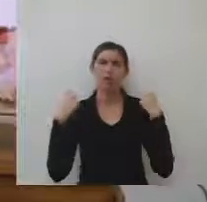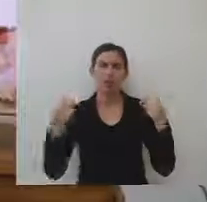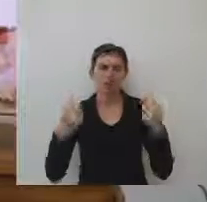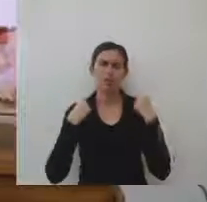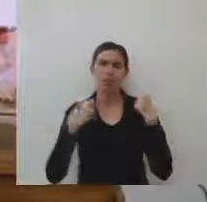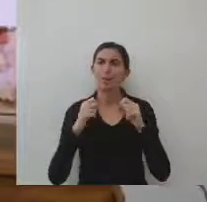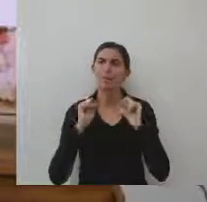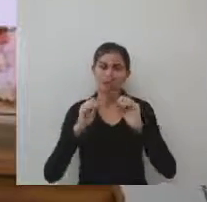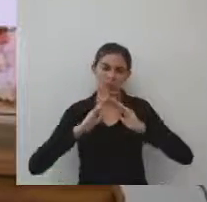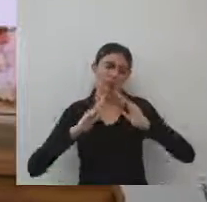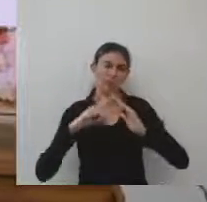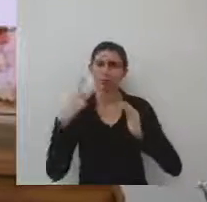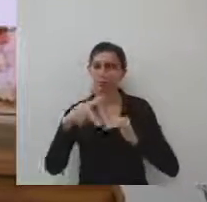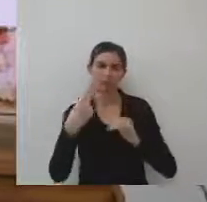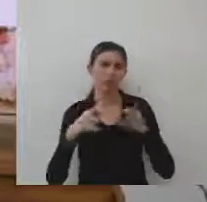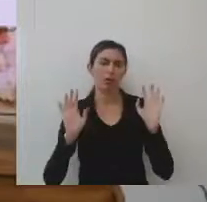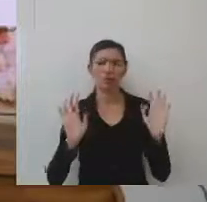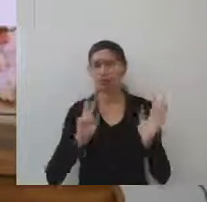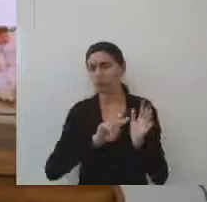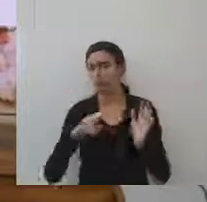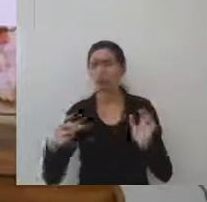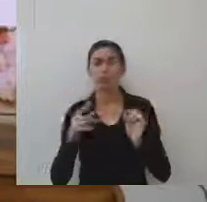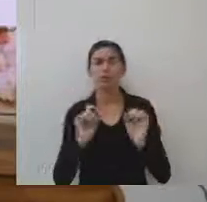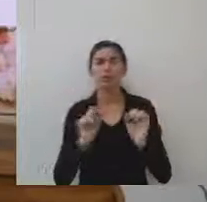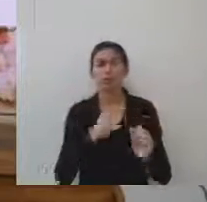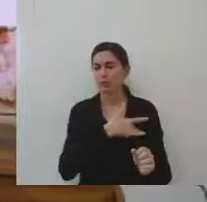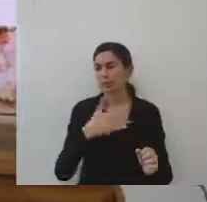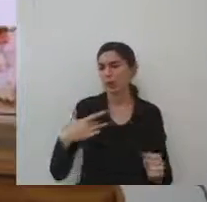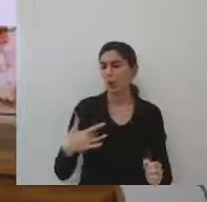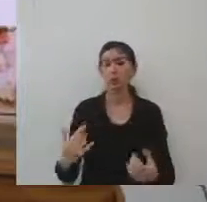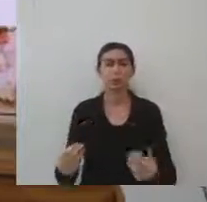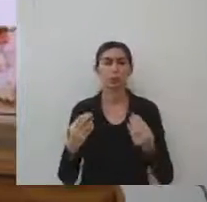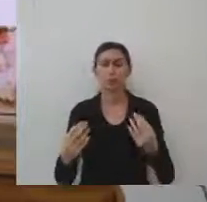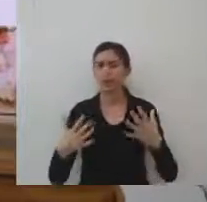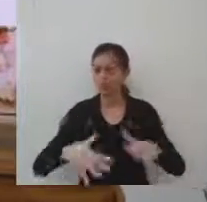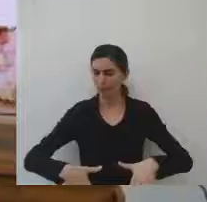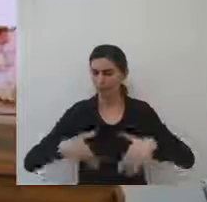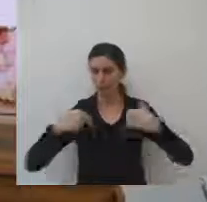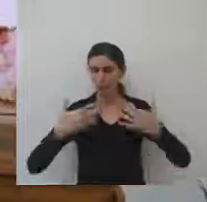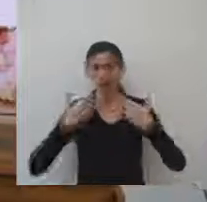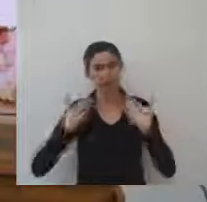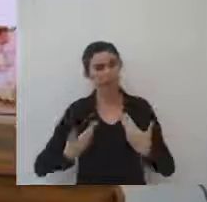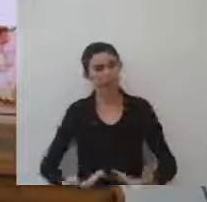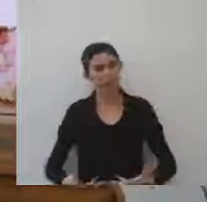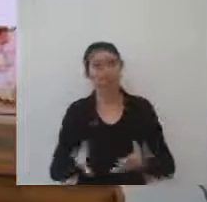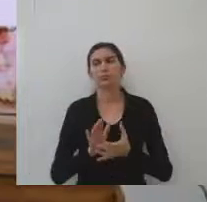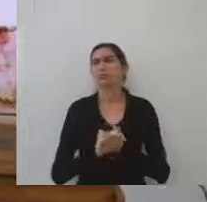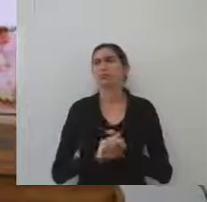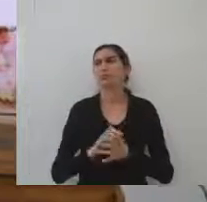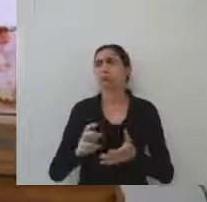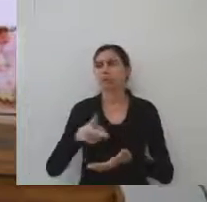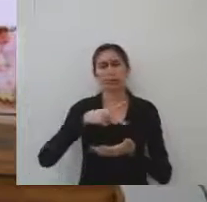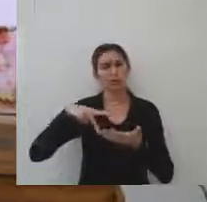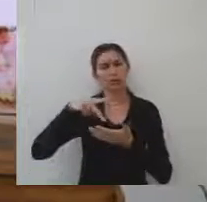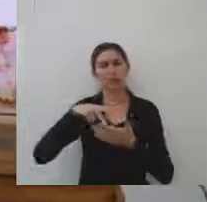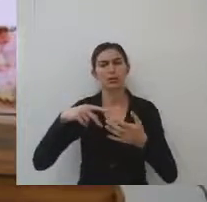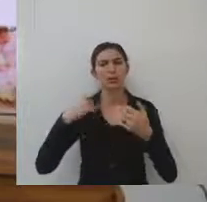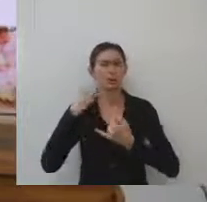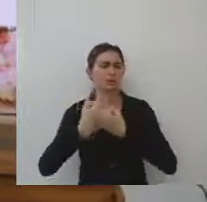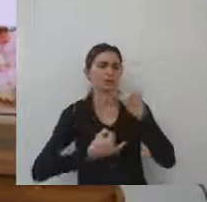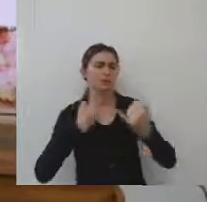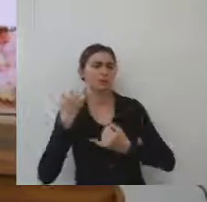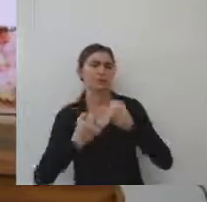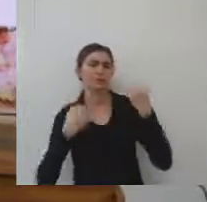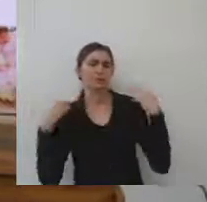casa dela. Então, tem um contexto de saúde, ela dança para se melhorar. A dança como lazer,